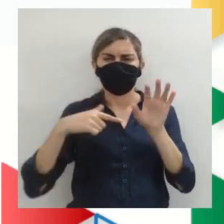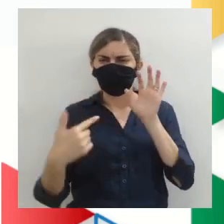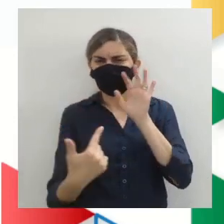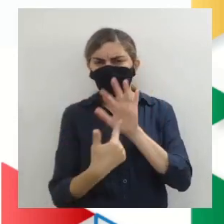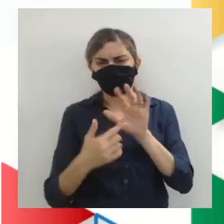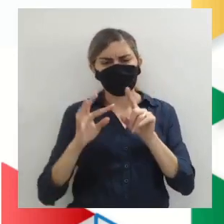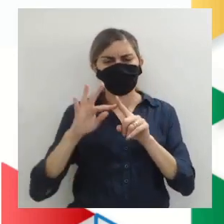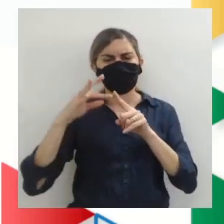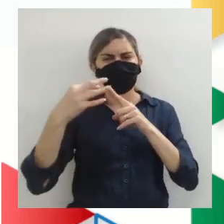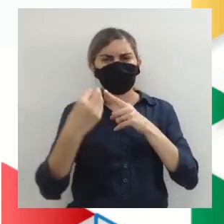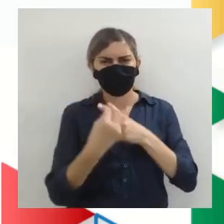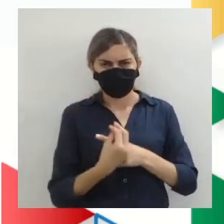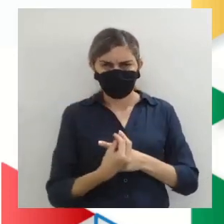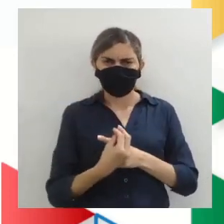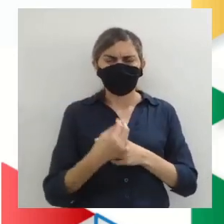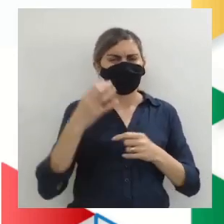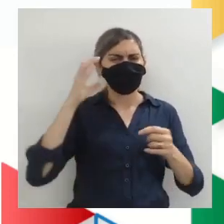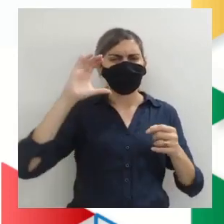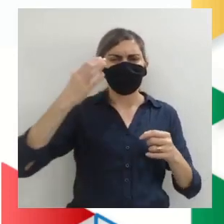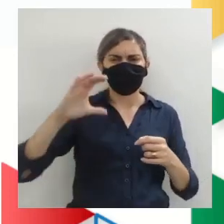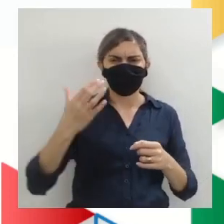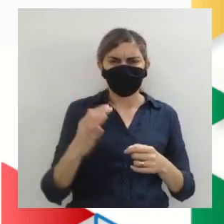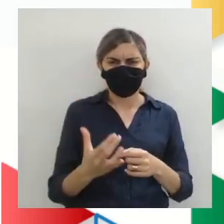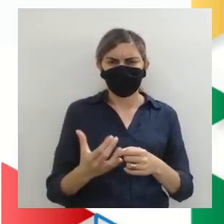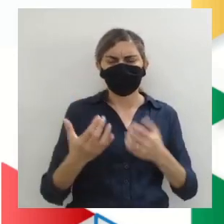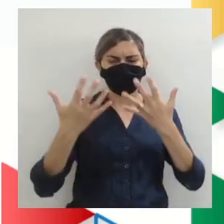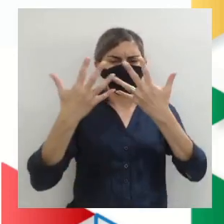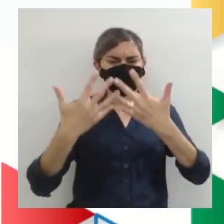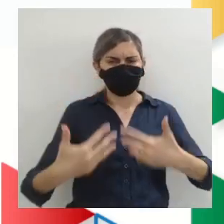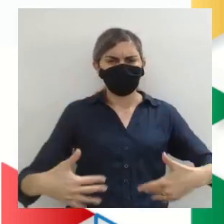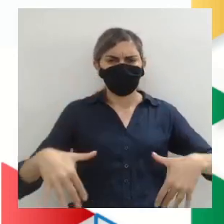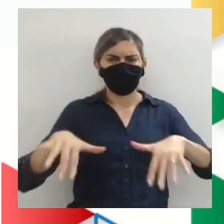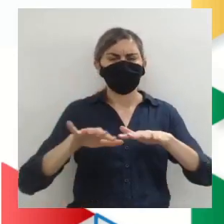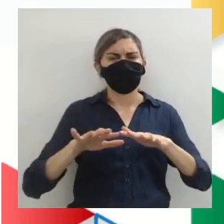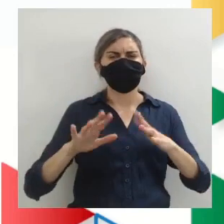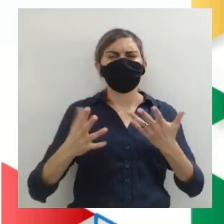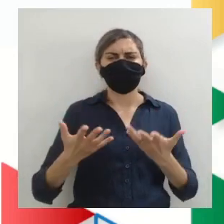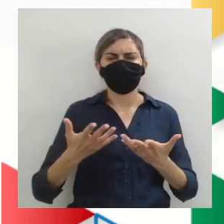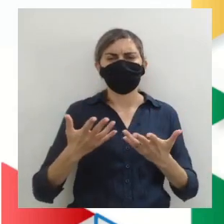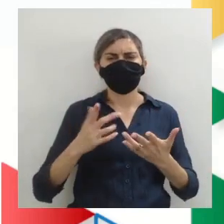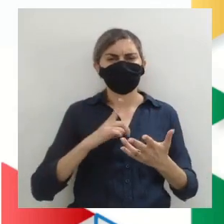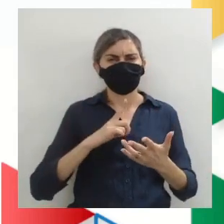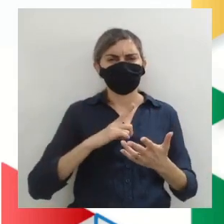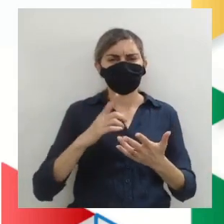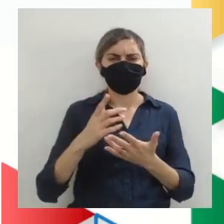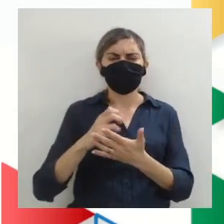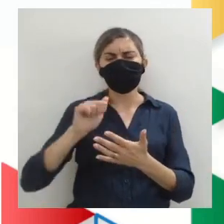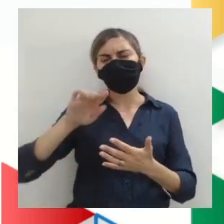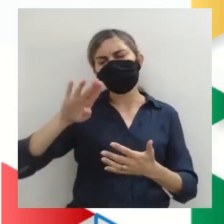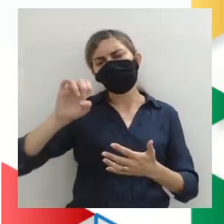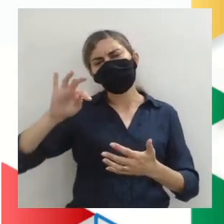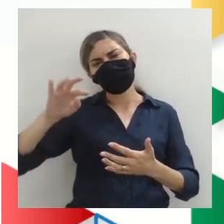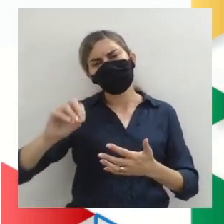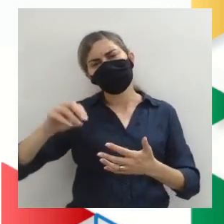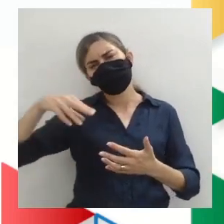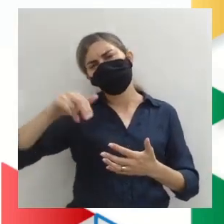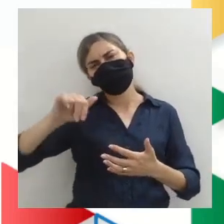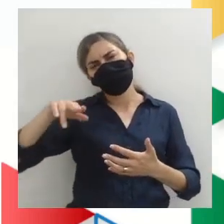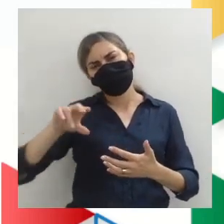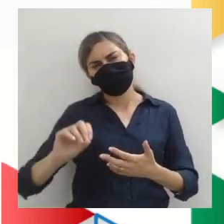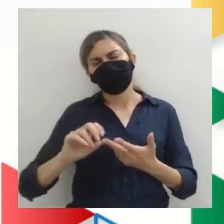metafísicas e as da ciência naturais são acionadas por Alberto Magno,